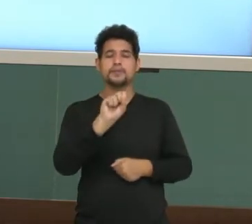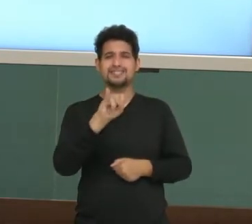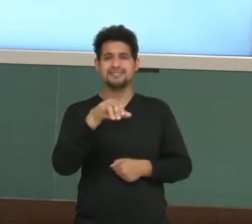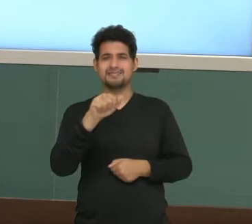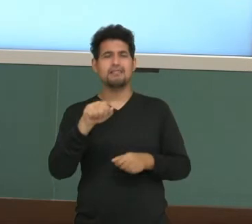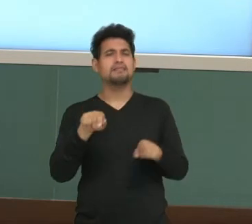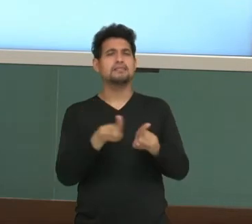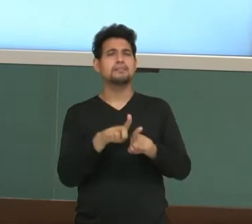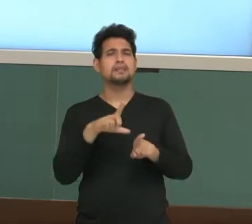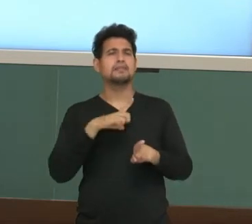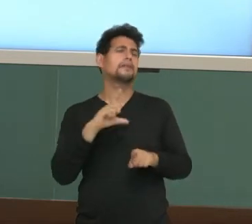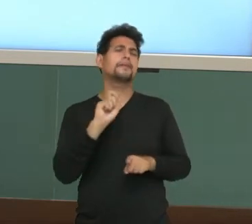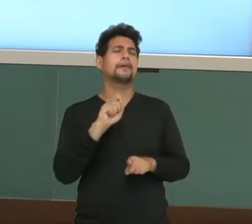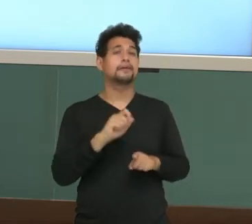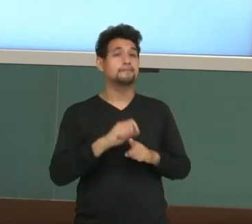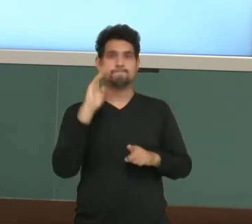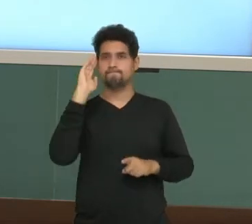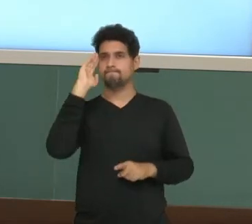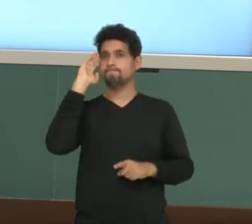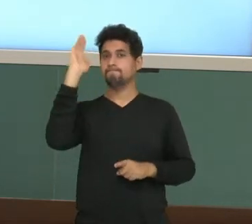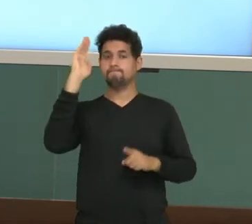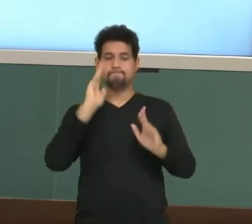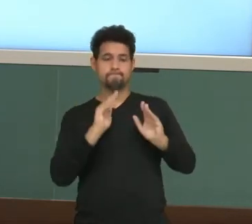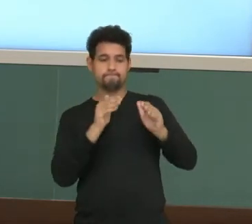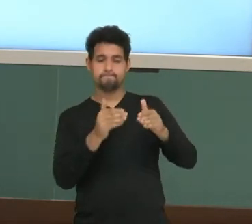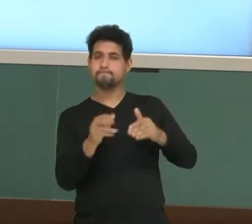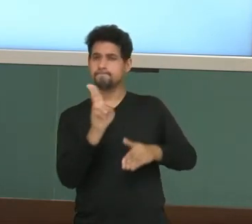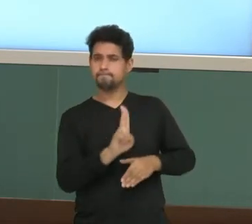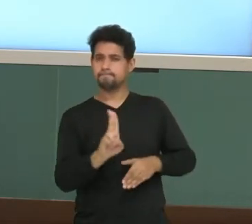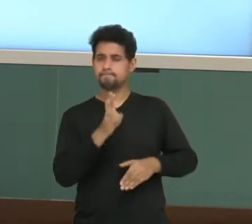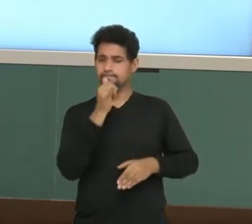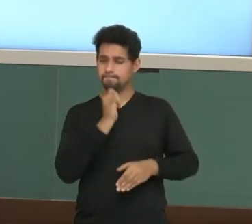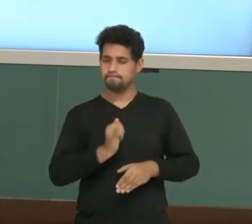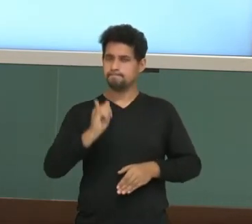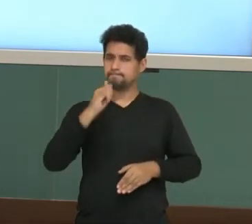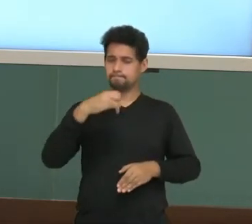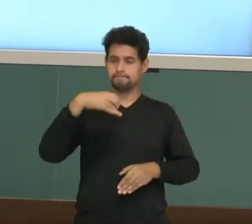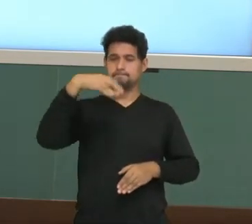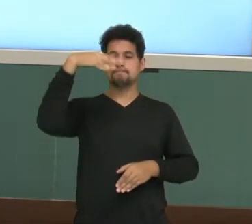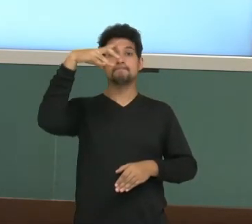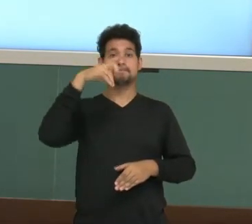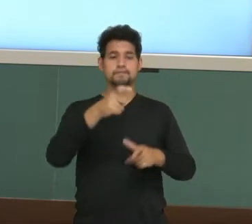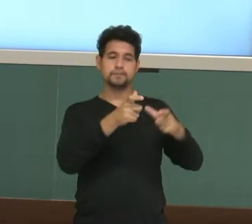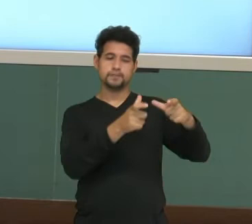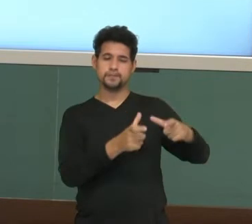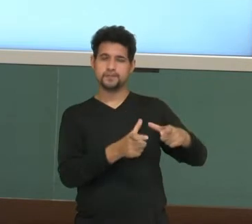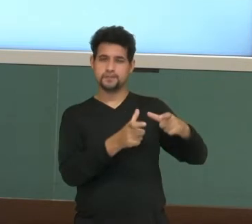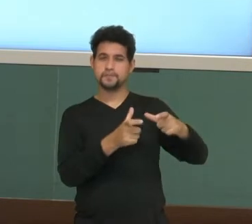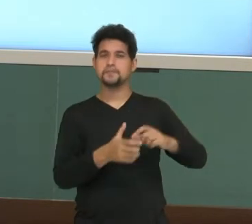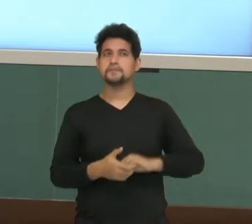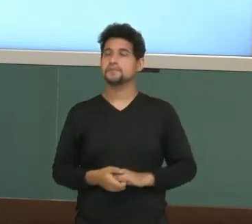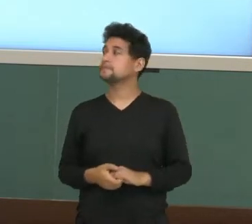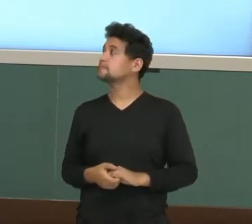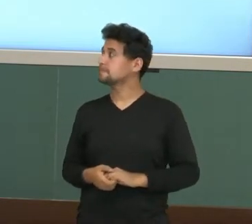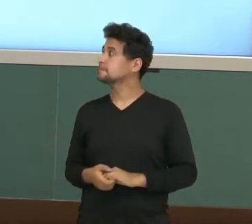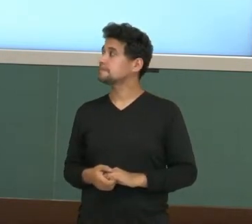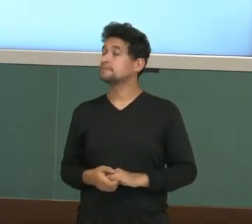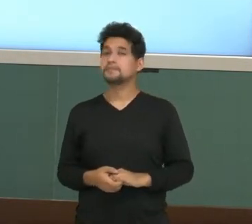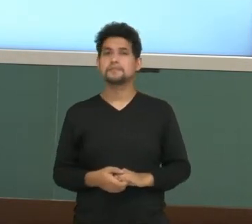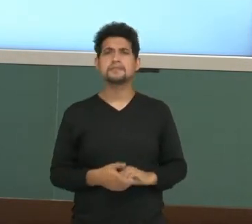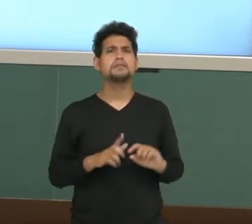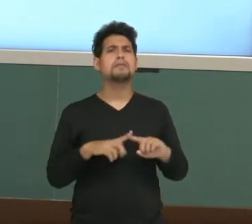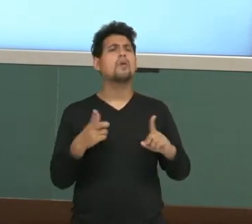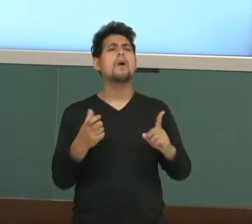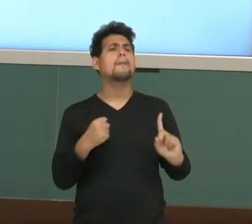também que existem os principais centros consumidores de energia estabelecidos nestas áreas ali. E